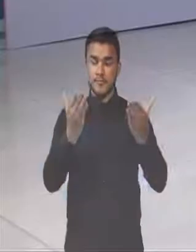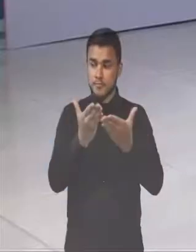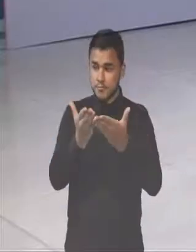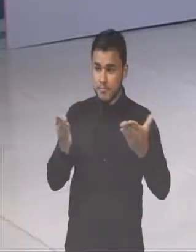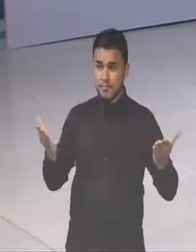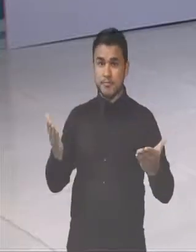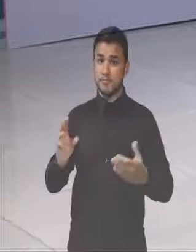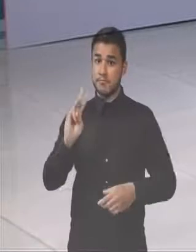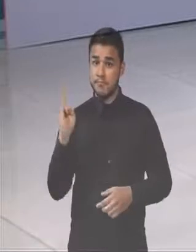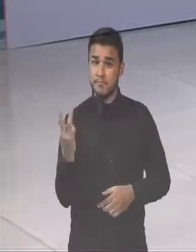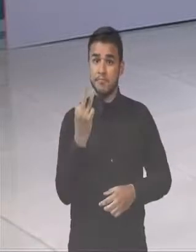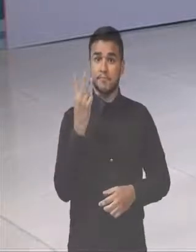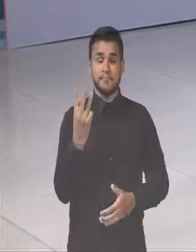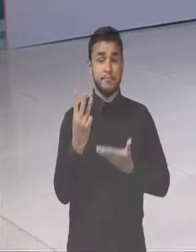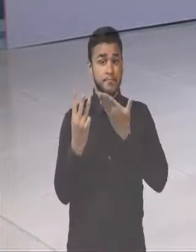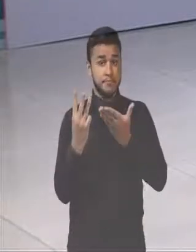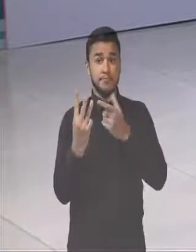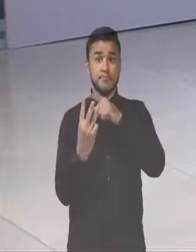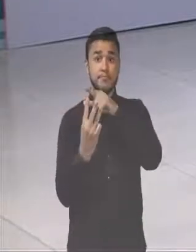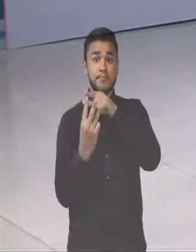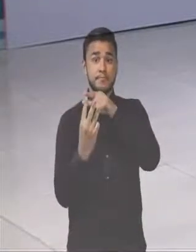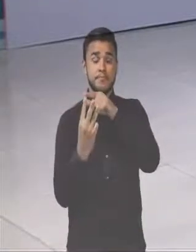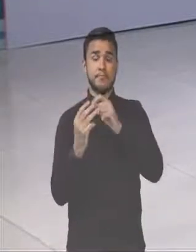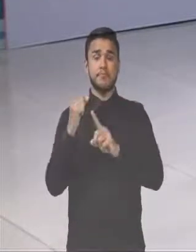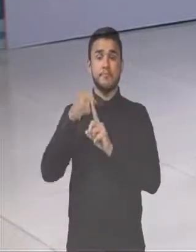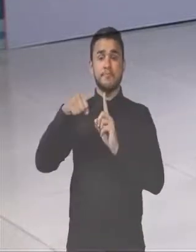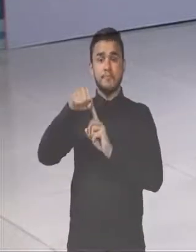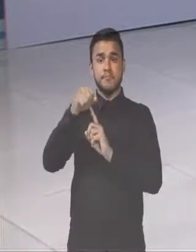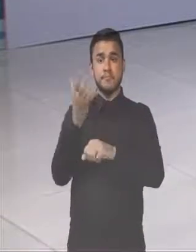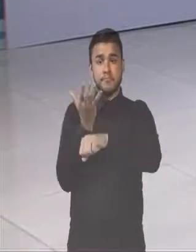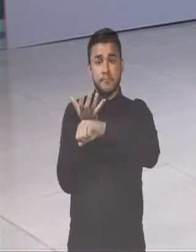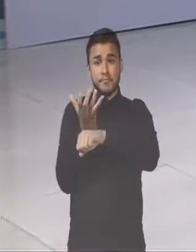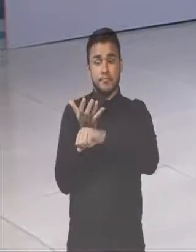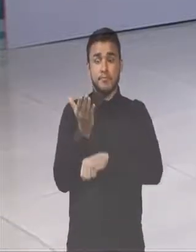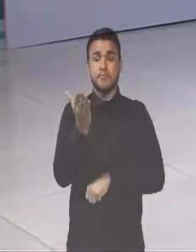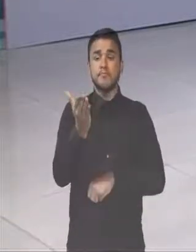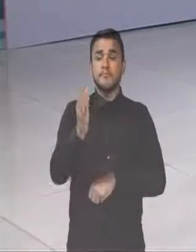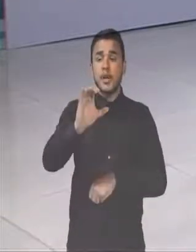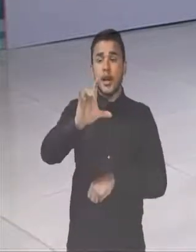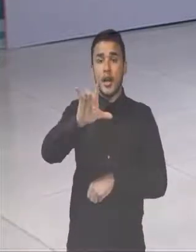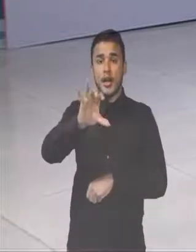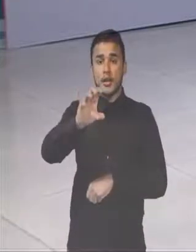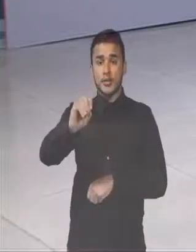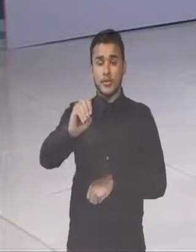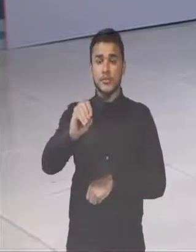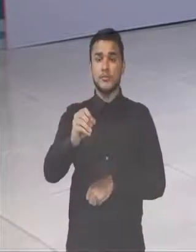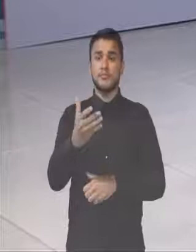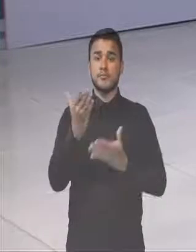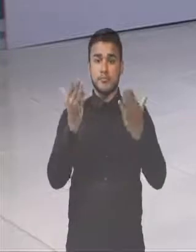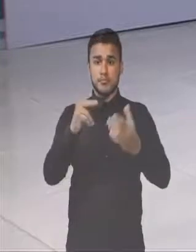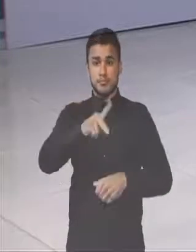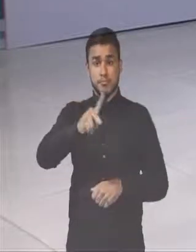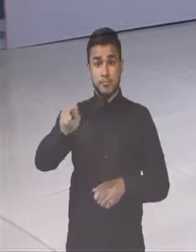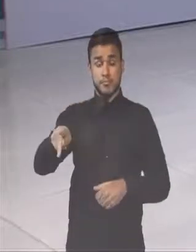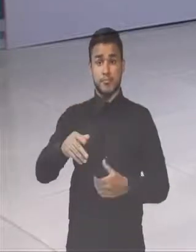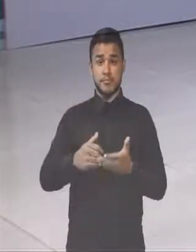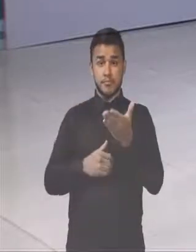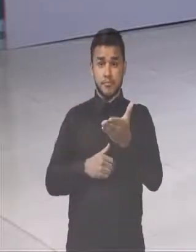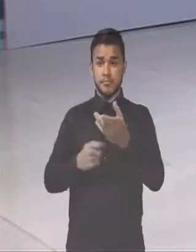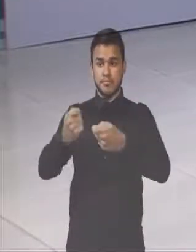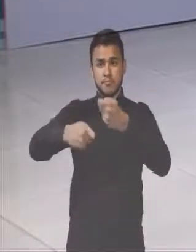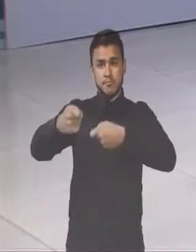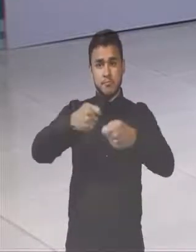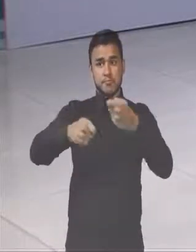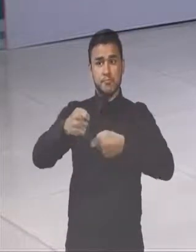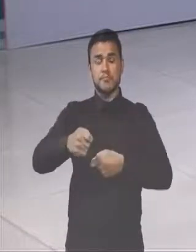participações dos nossos debatedores. O sociólogo professor Clésio Arruda, o também professor, mas não economista,